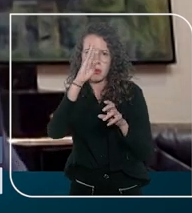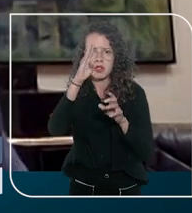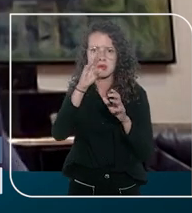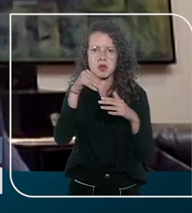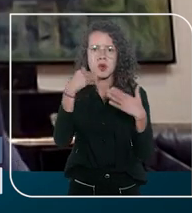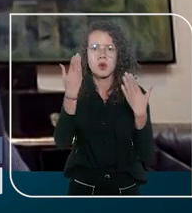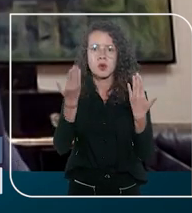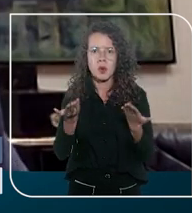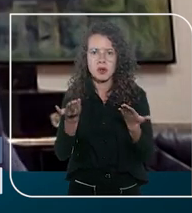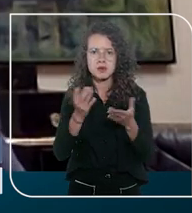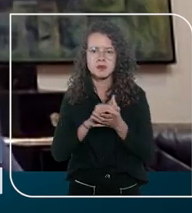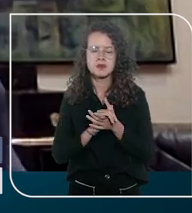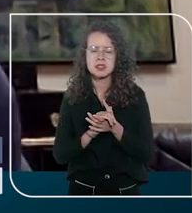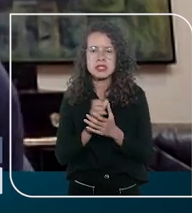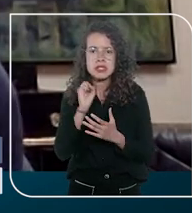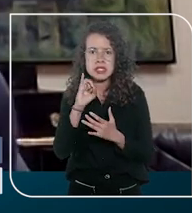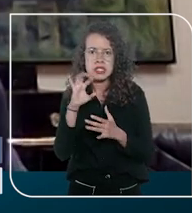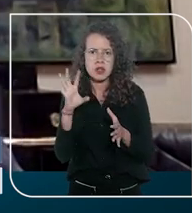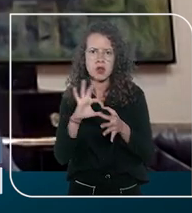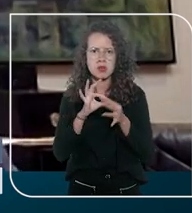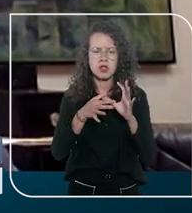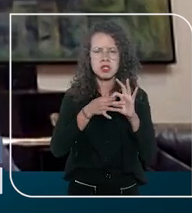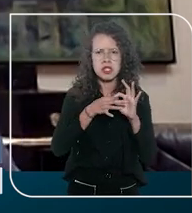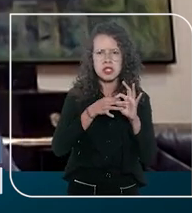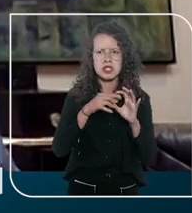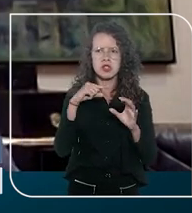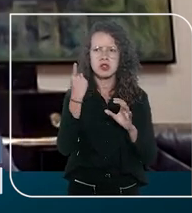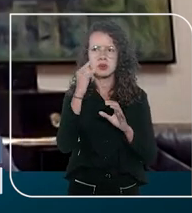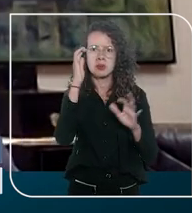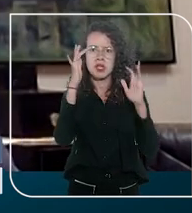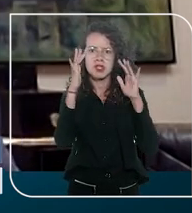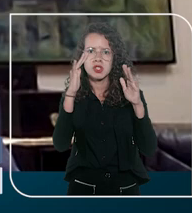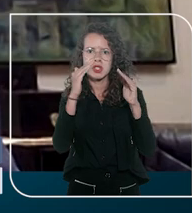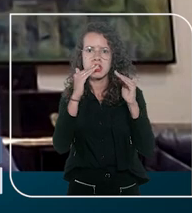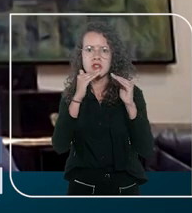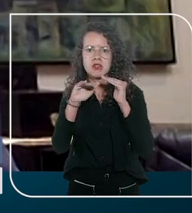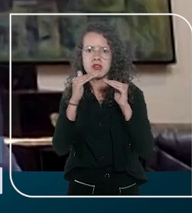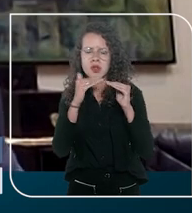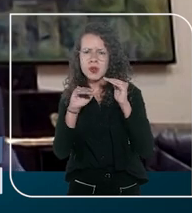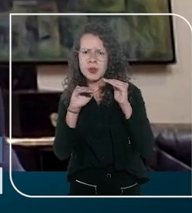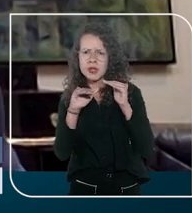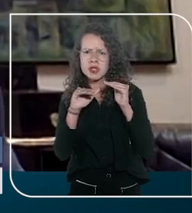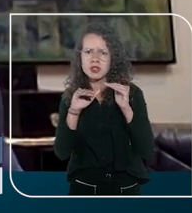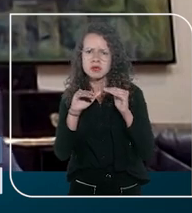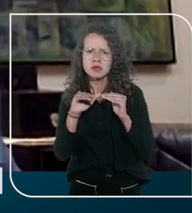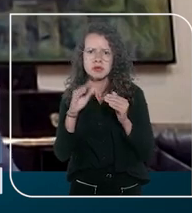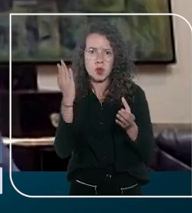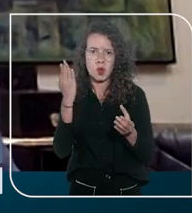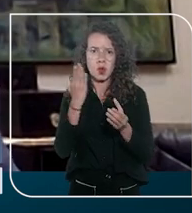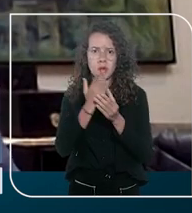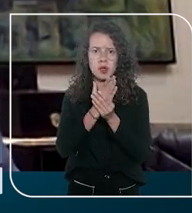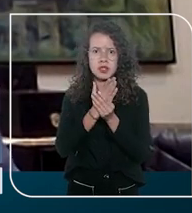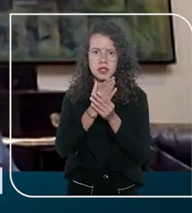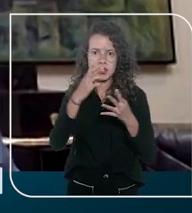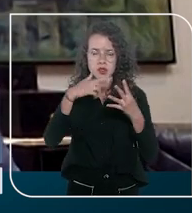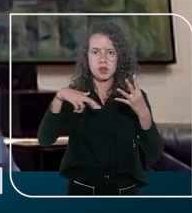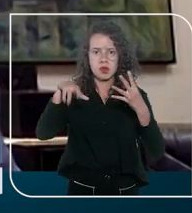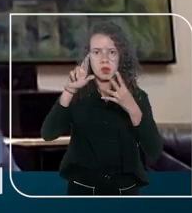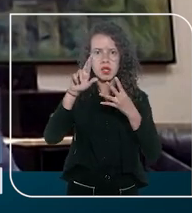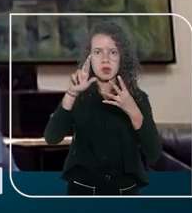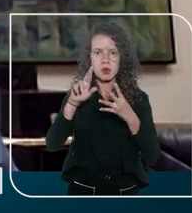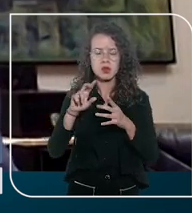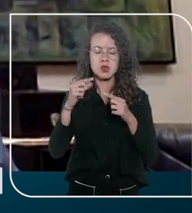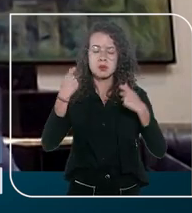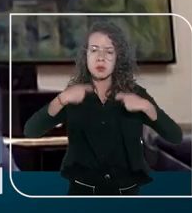Nesse contexto, então, quando eu penso em dissídio, quando eu penso em divergência, a peça recursal